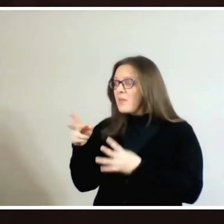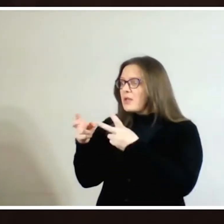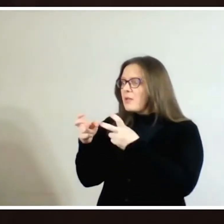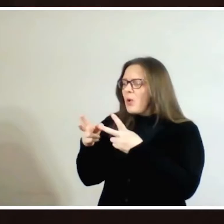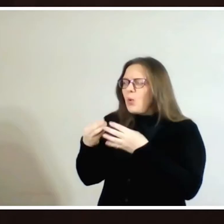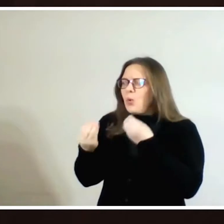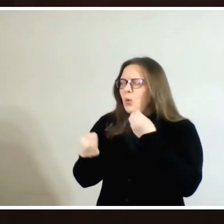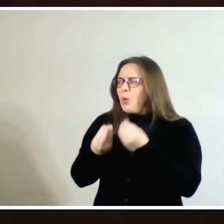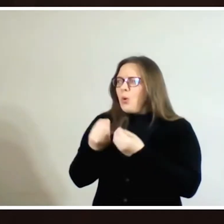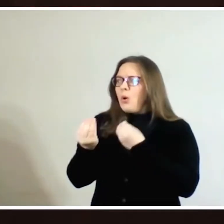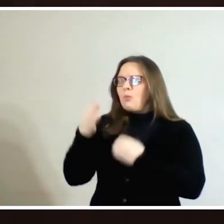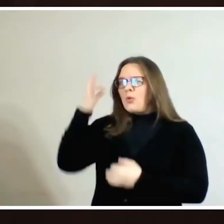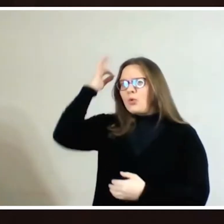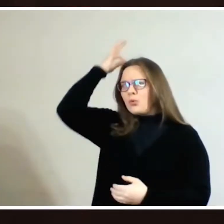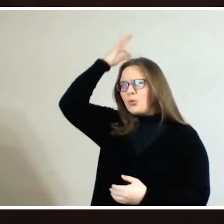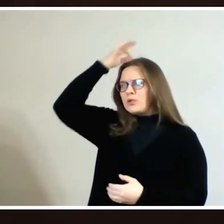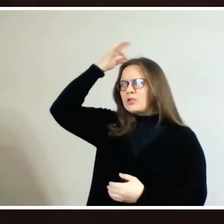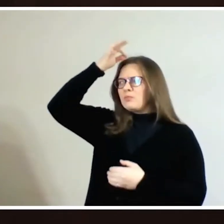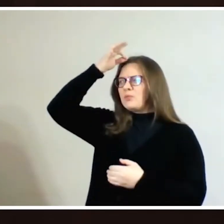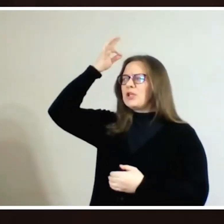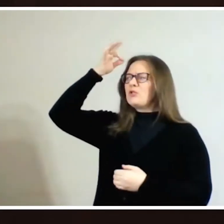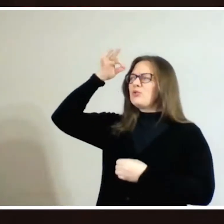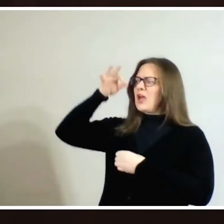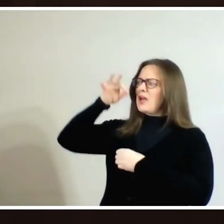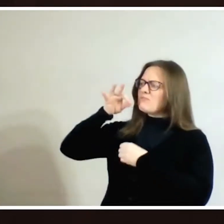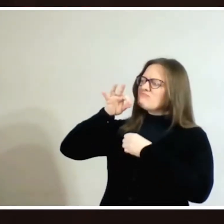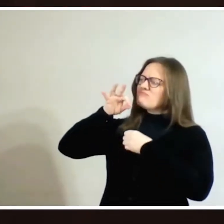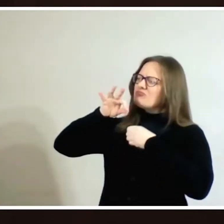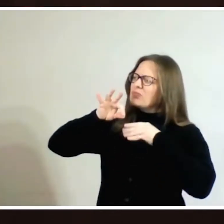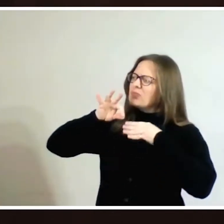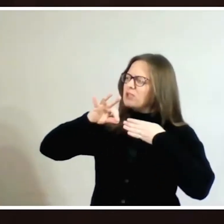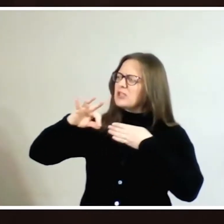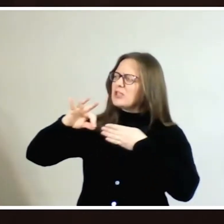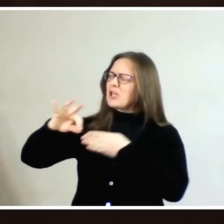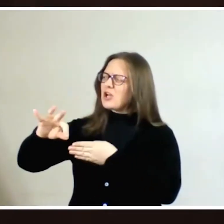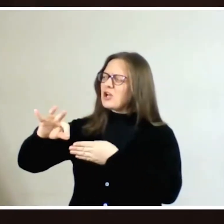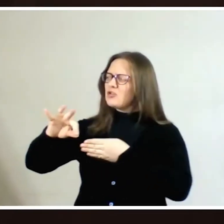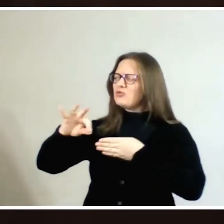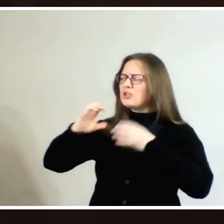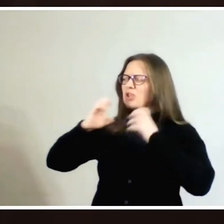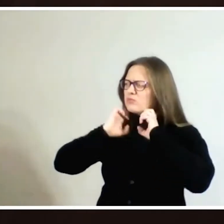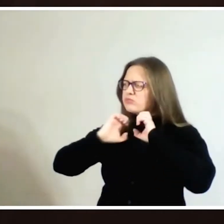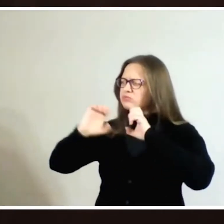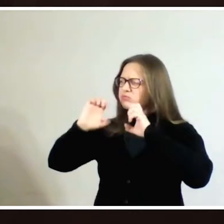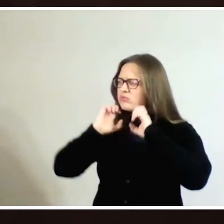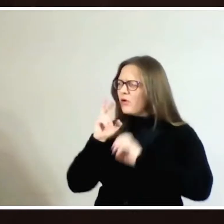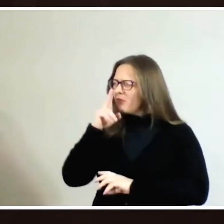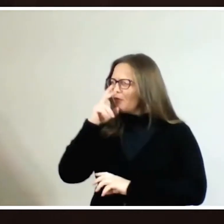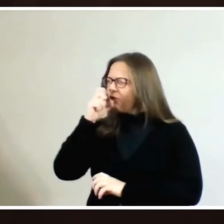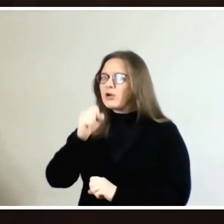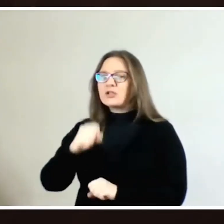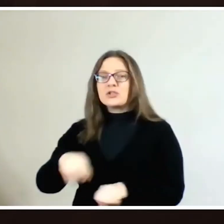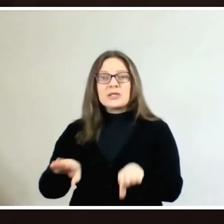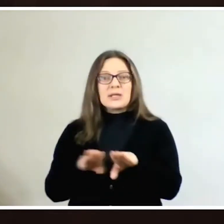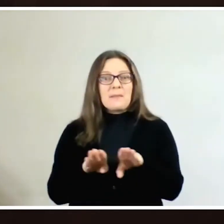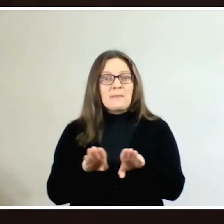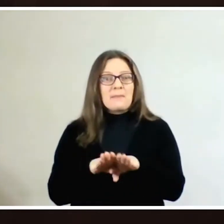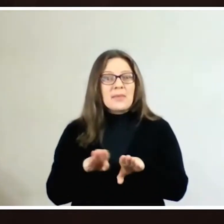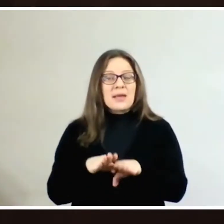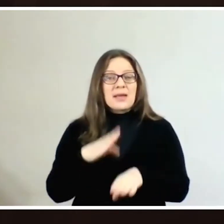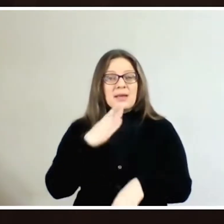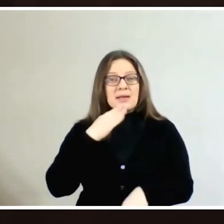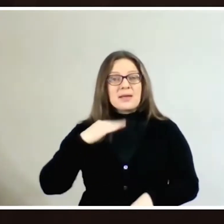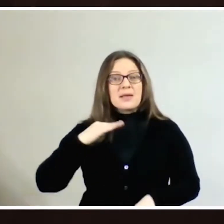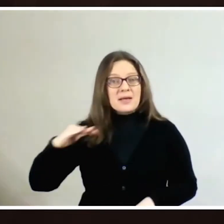esse jovem, ganhando esses adolescentes, até mesmo as nossas crianças, quando saem com os pais, já começam nessa nova